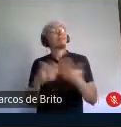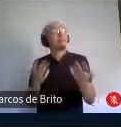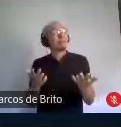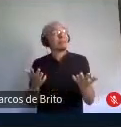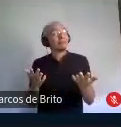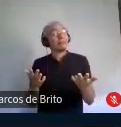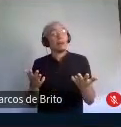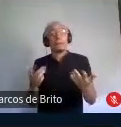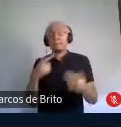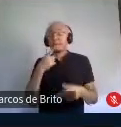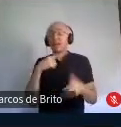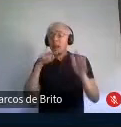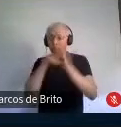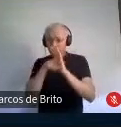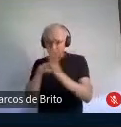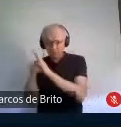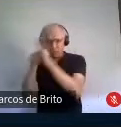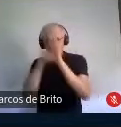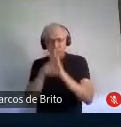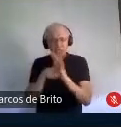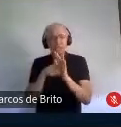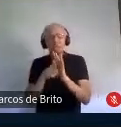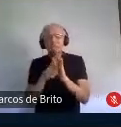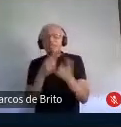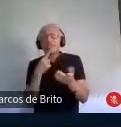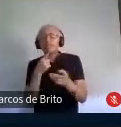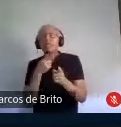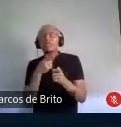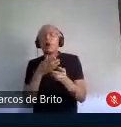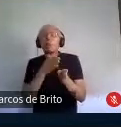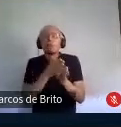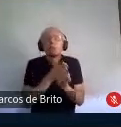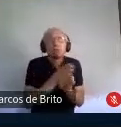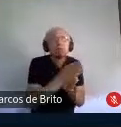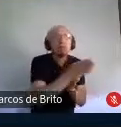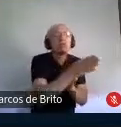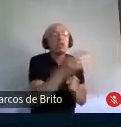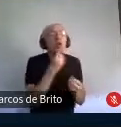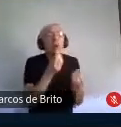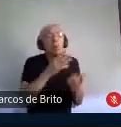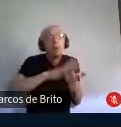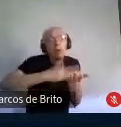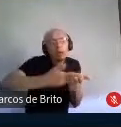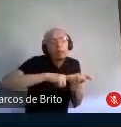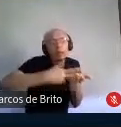Esse estudo, ele se insere na linha de pesquisa e tradução, práticas